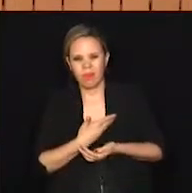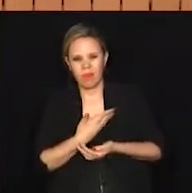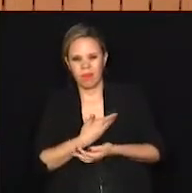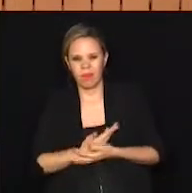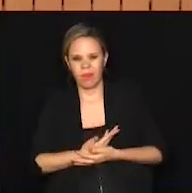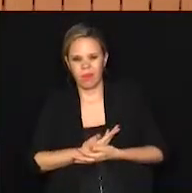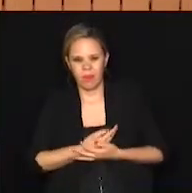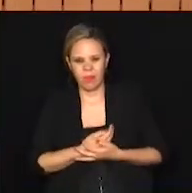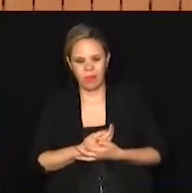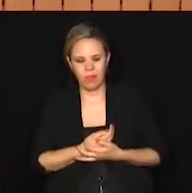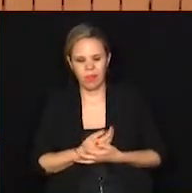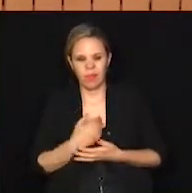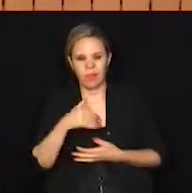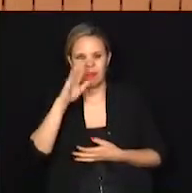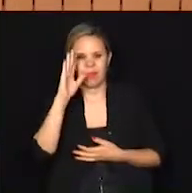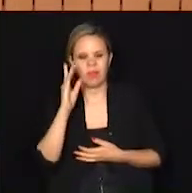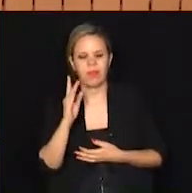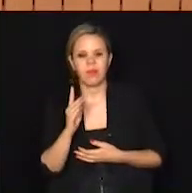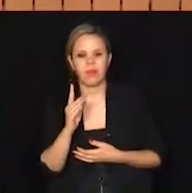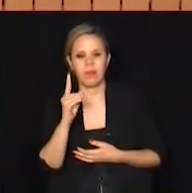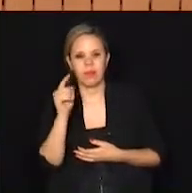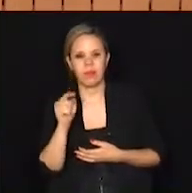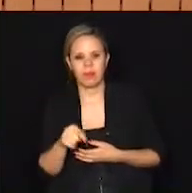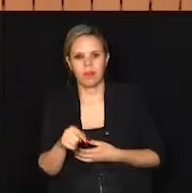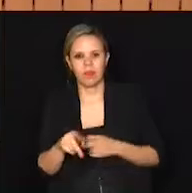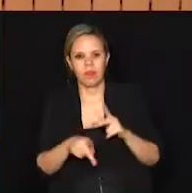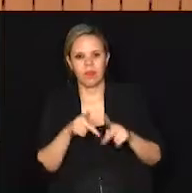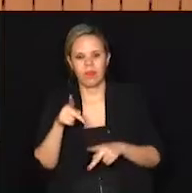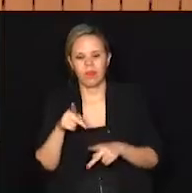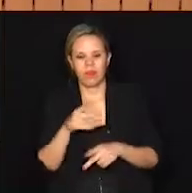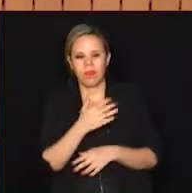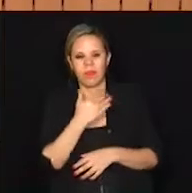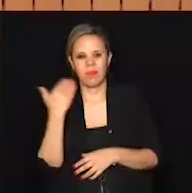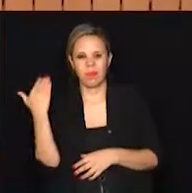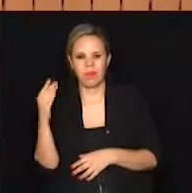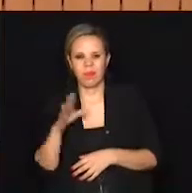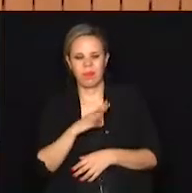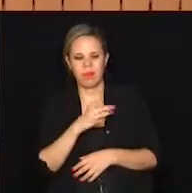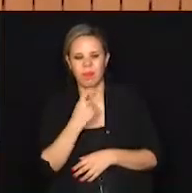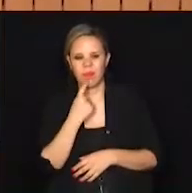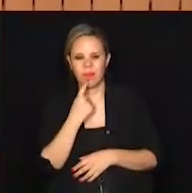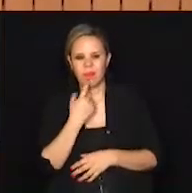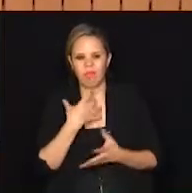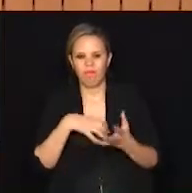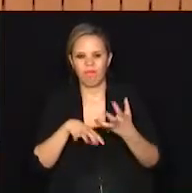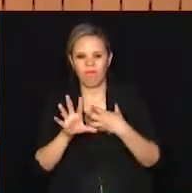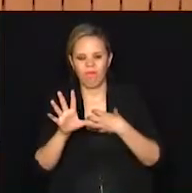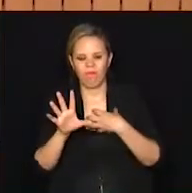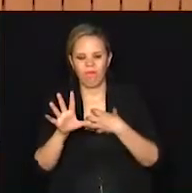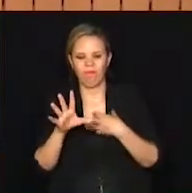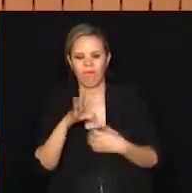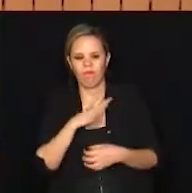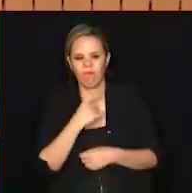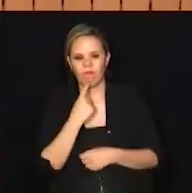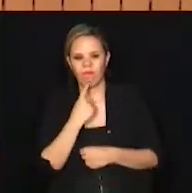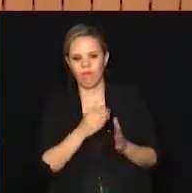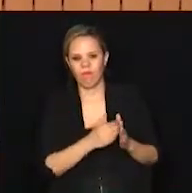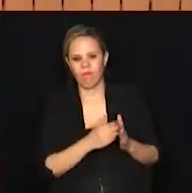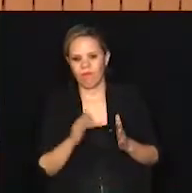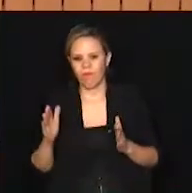né, das mais de 1.000 pessoas que nos deixaram, né, de vidas perdidas na nossa cidade durante